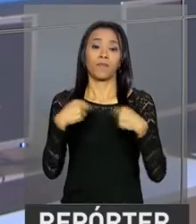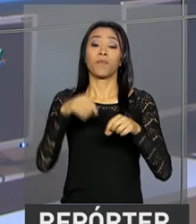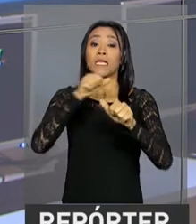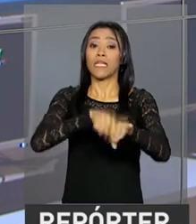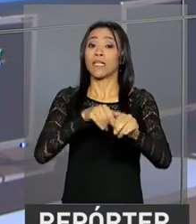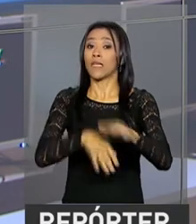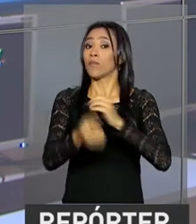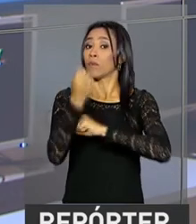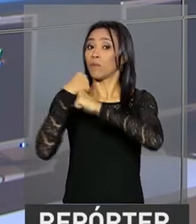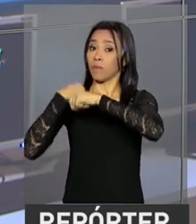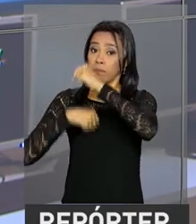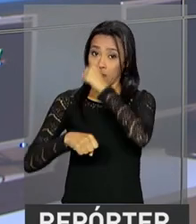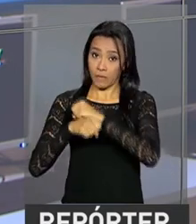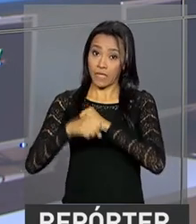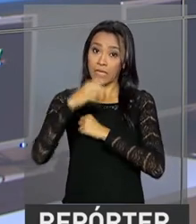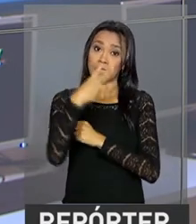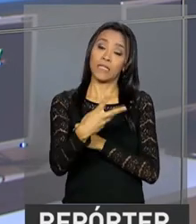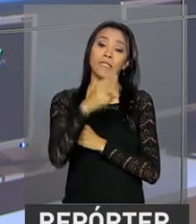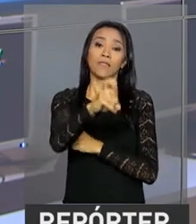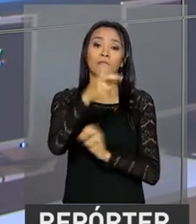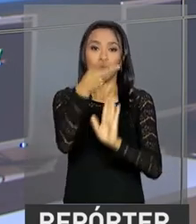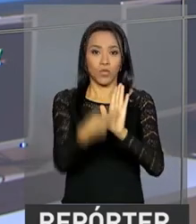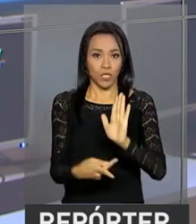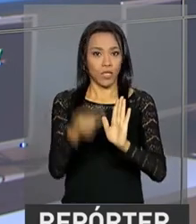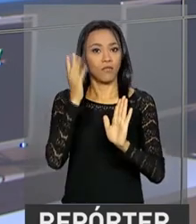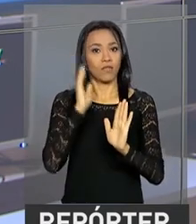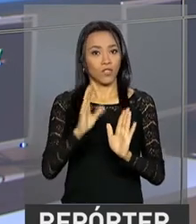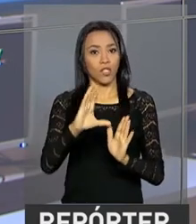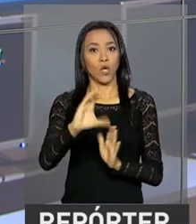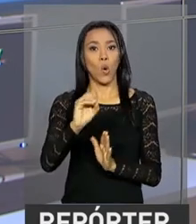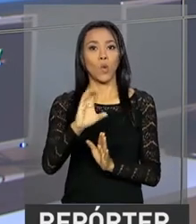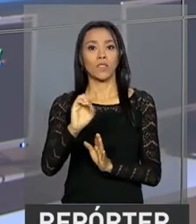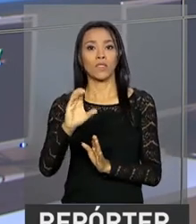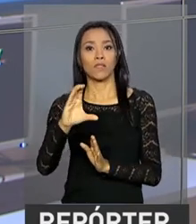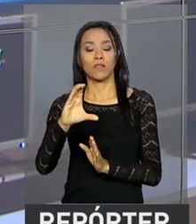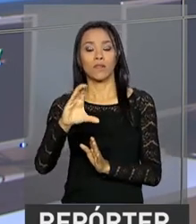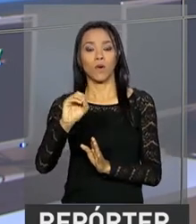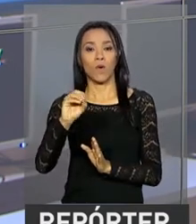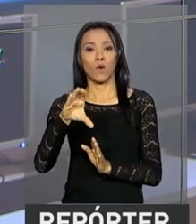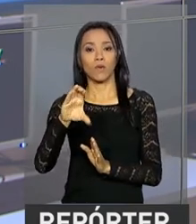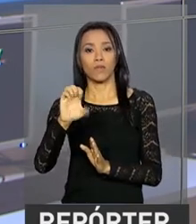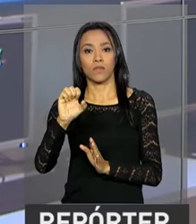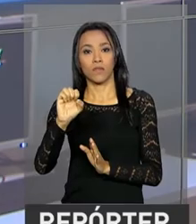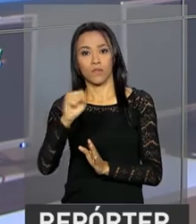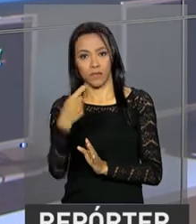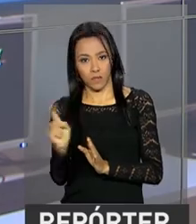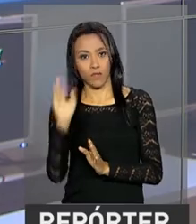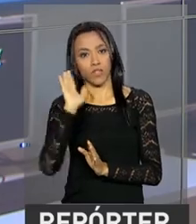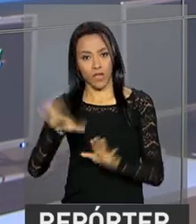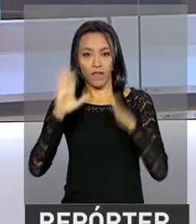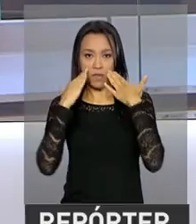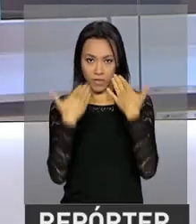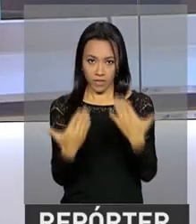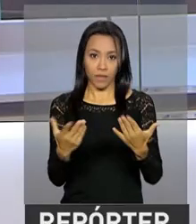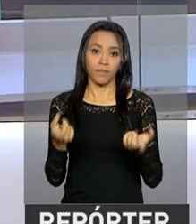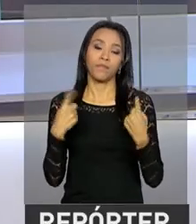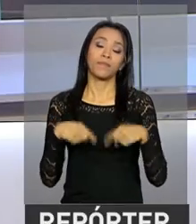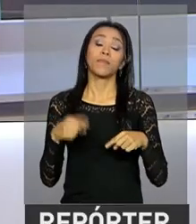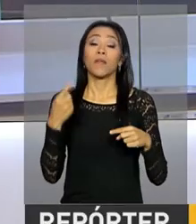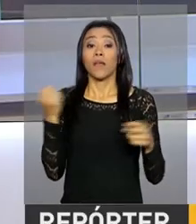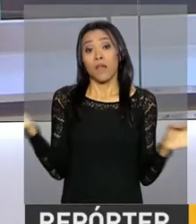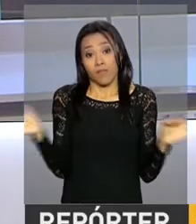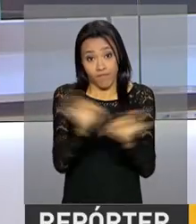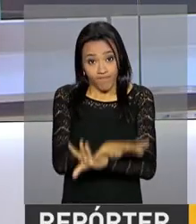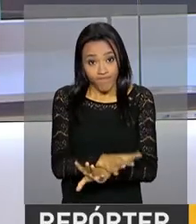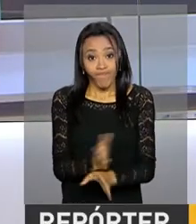35 projetos de concessão já haviam sido apresentados pelo programa de parcerias e investimentos bom nós ficamos